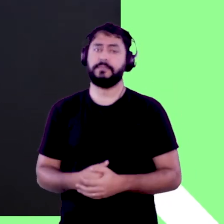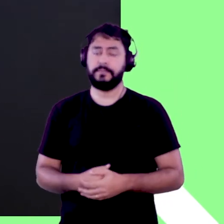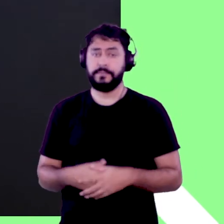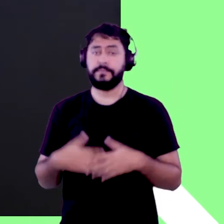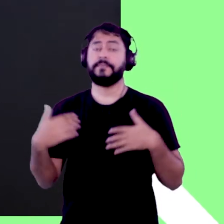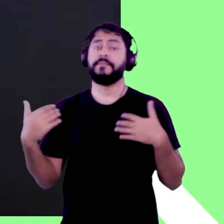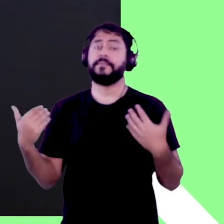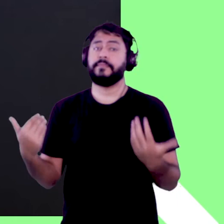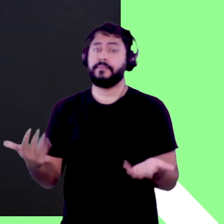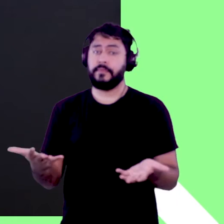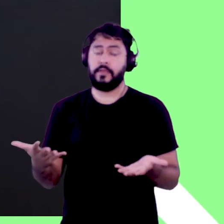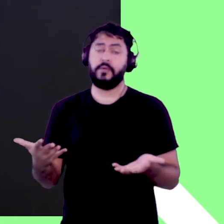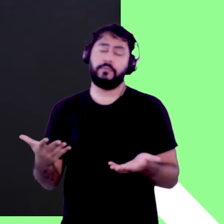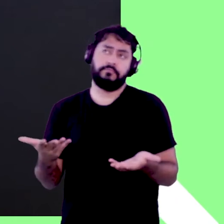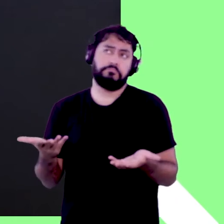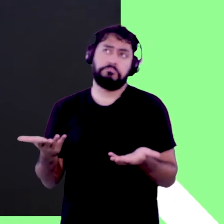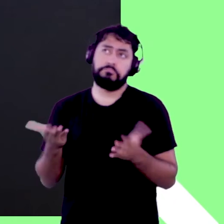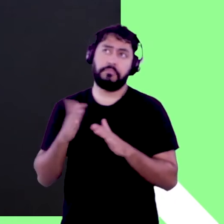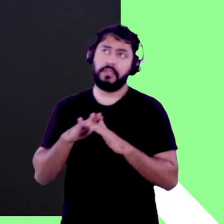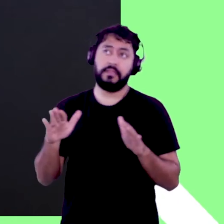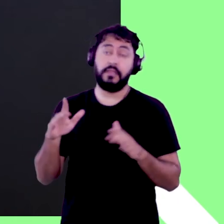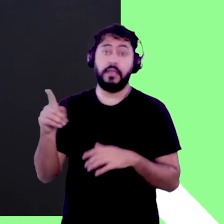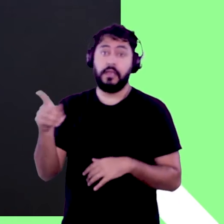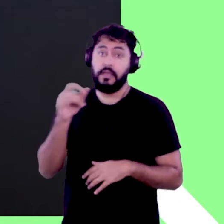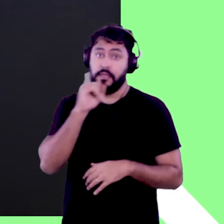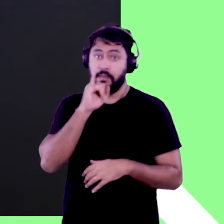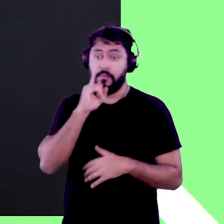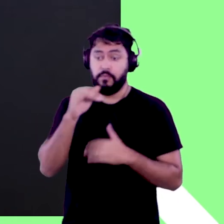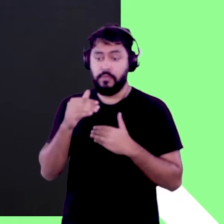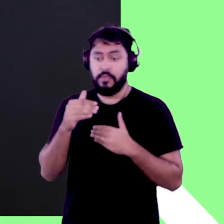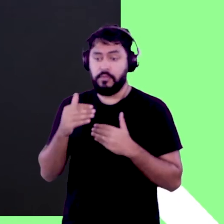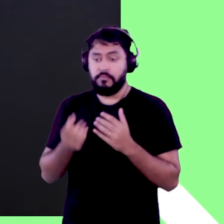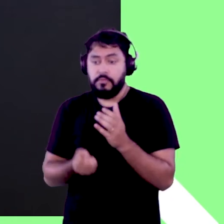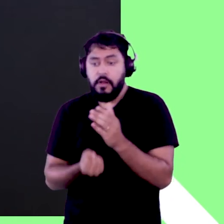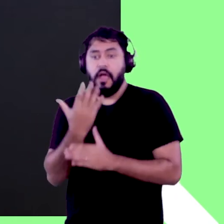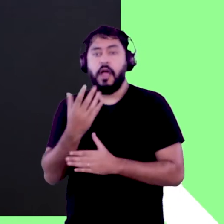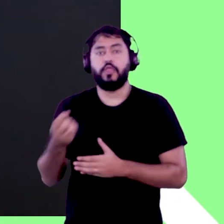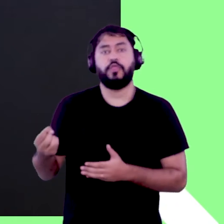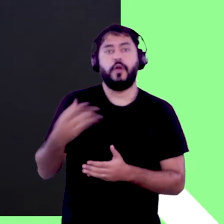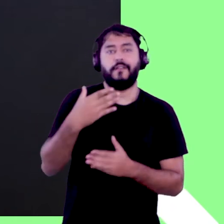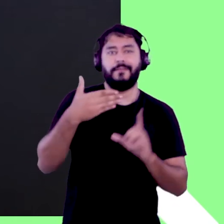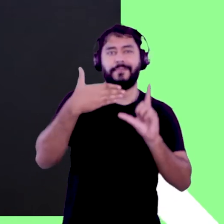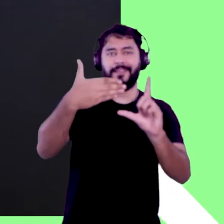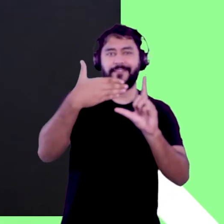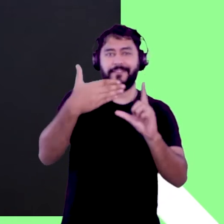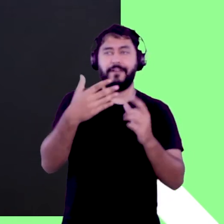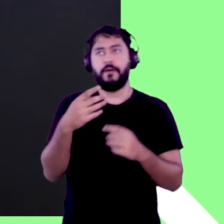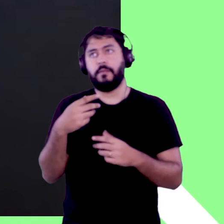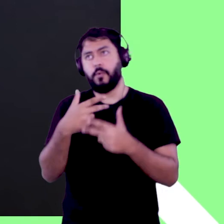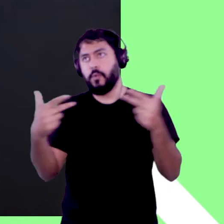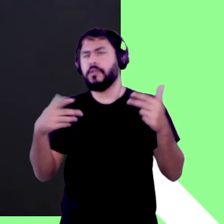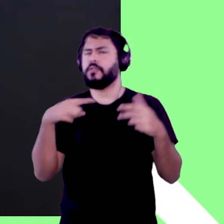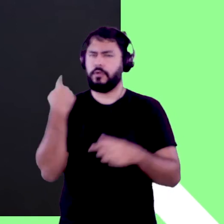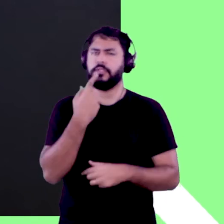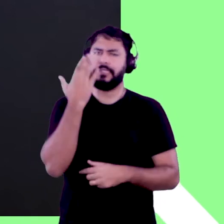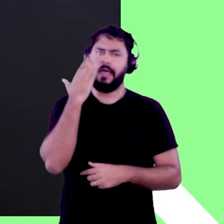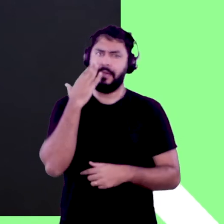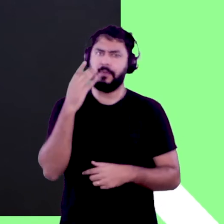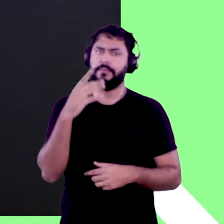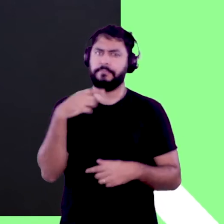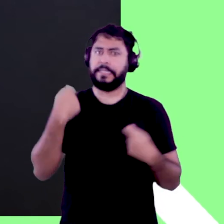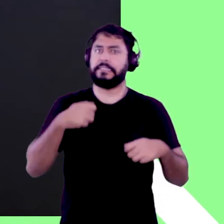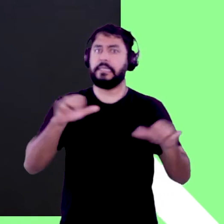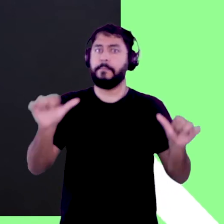Então, enfim, esse desenvolvimento de novas plataformas, a gente sabe que tem ainda muita coisa para melhorar,